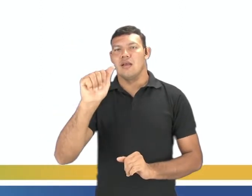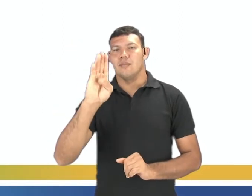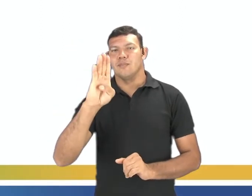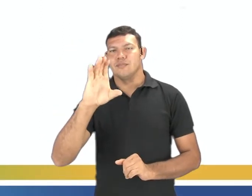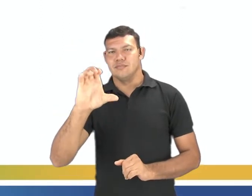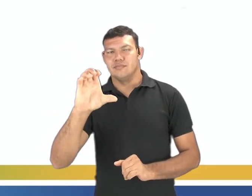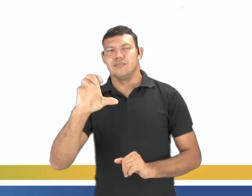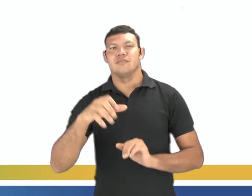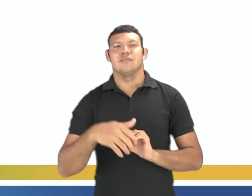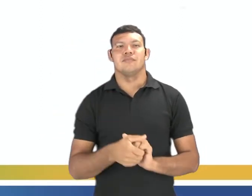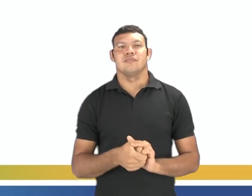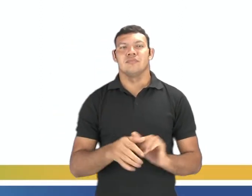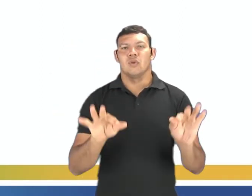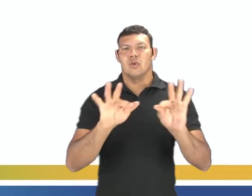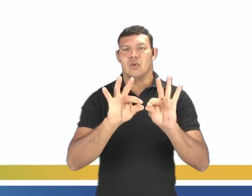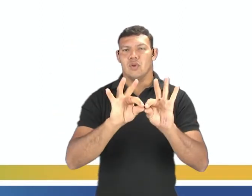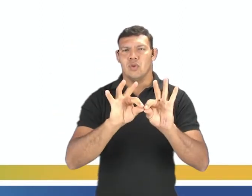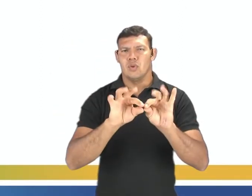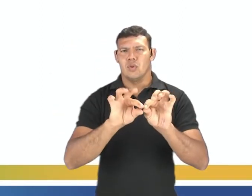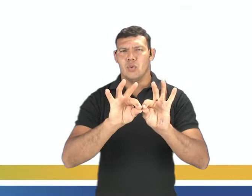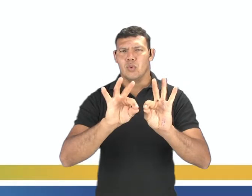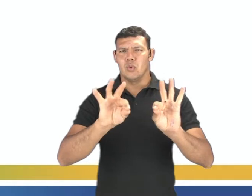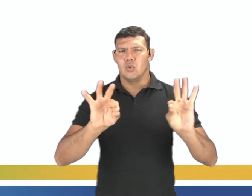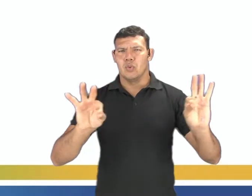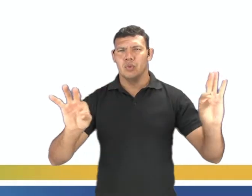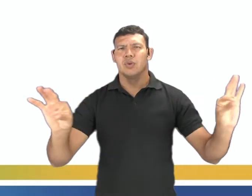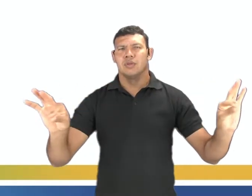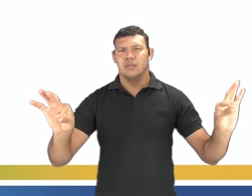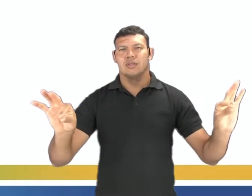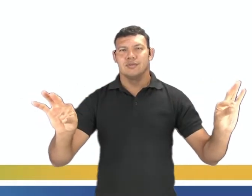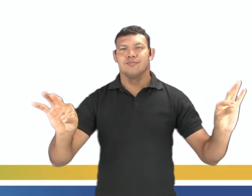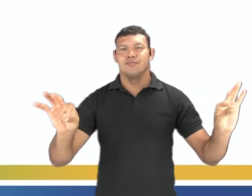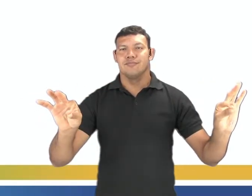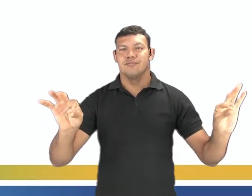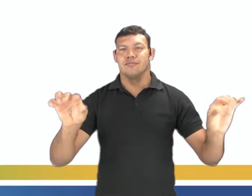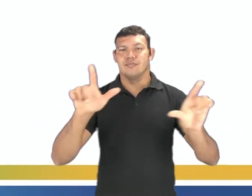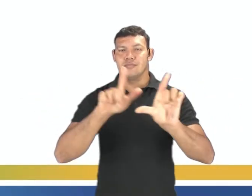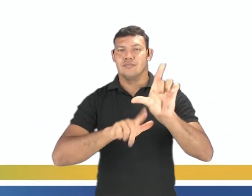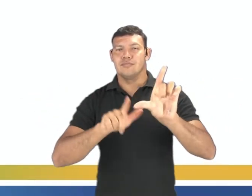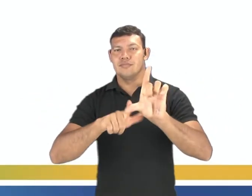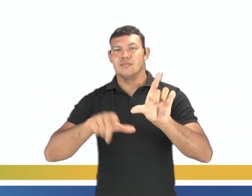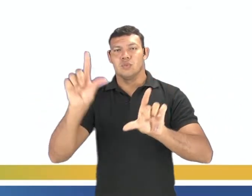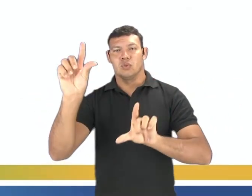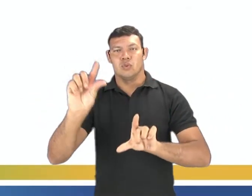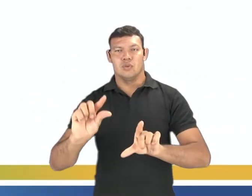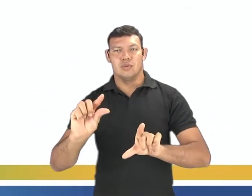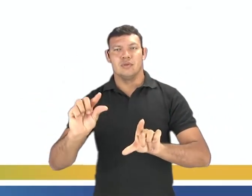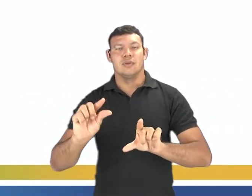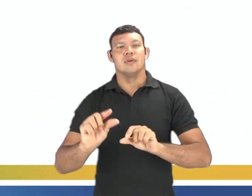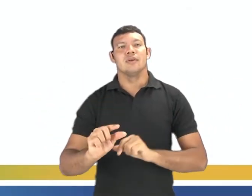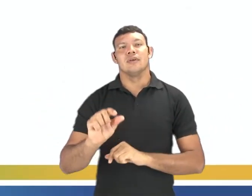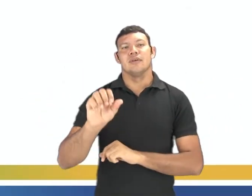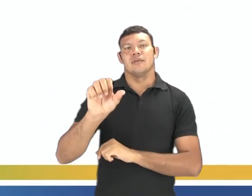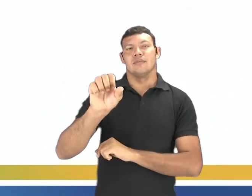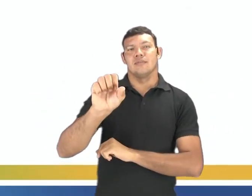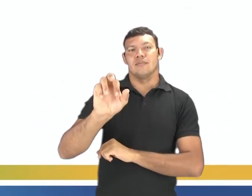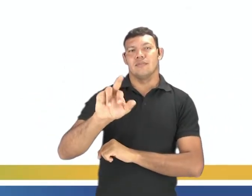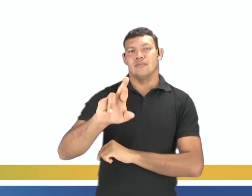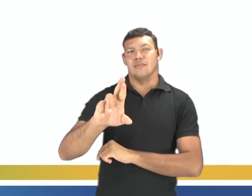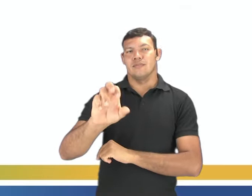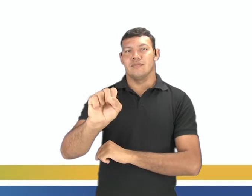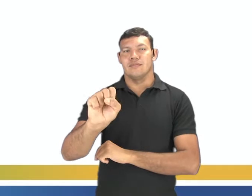a reta ela é são representados pelas letras minúsculas rst